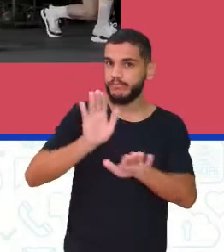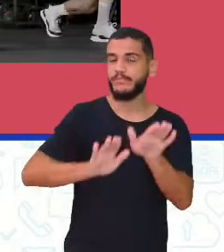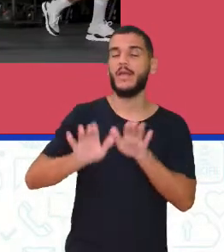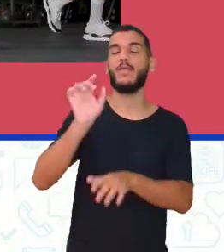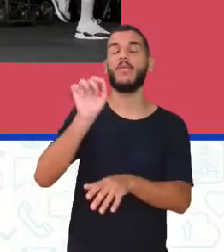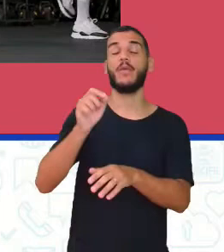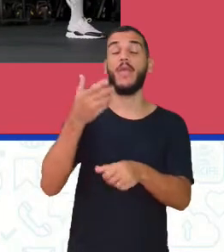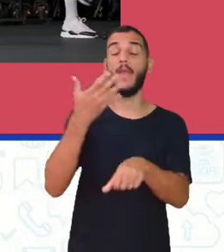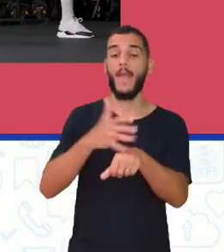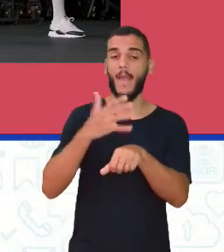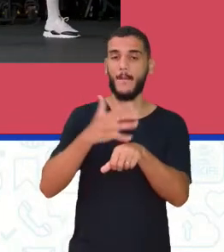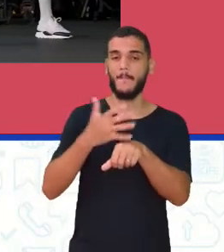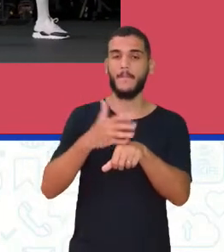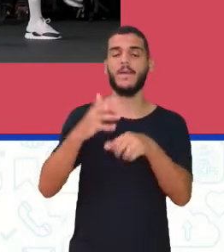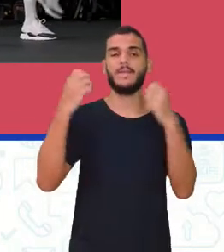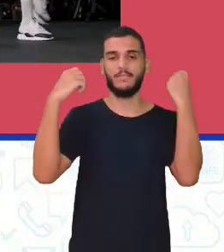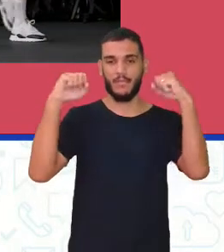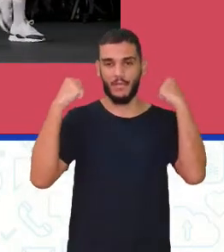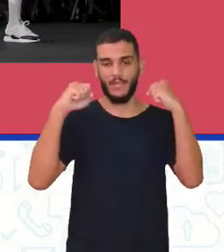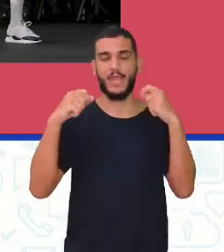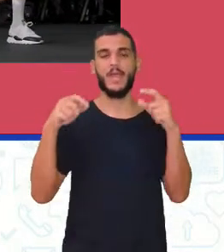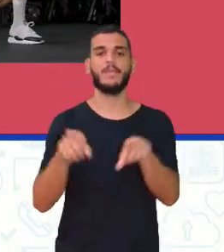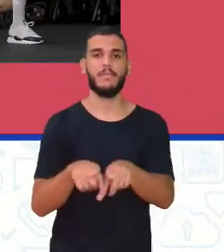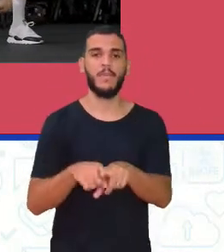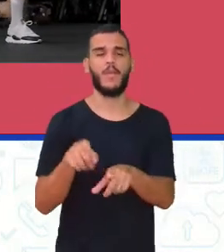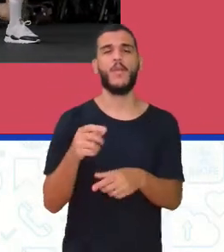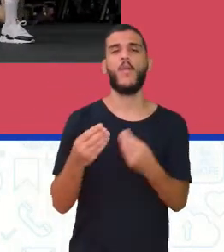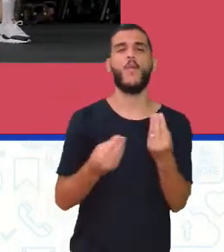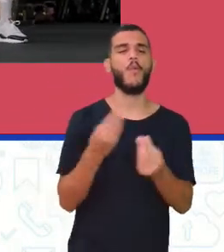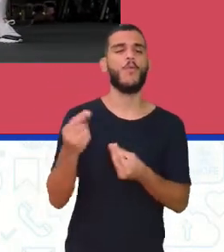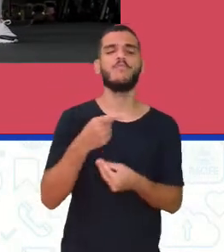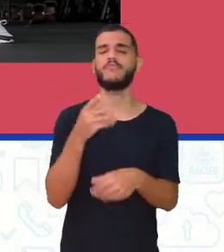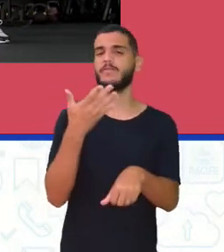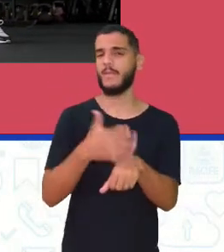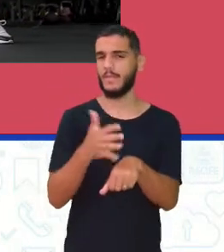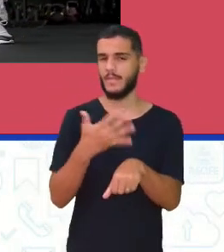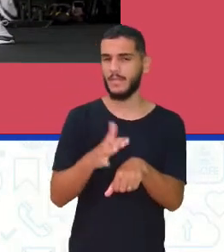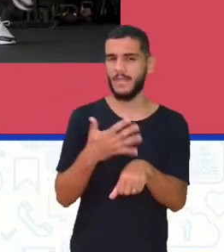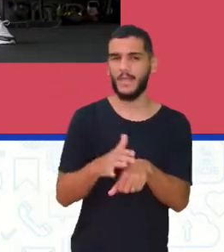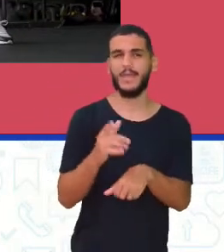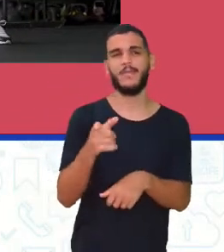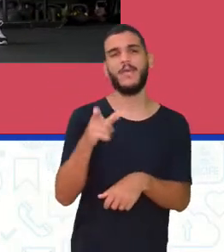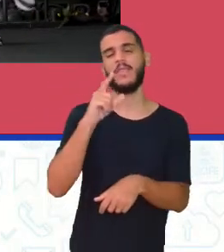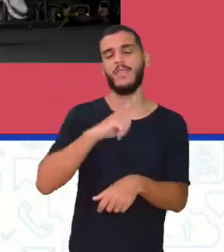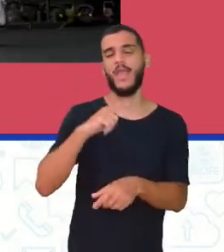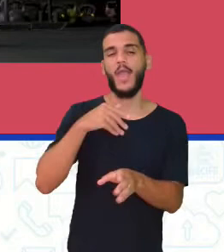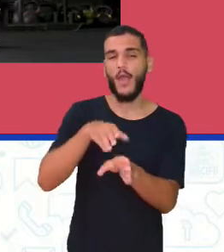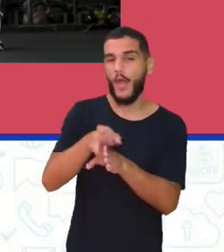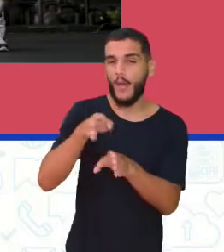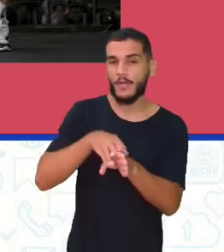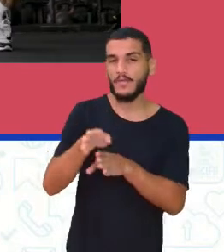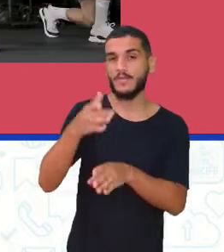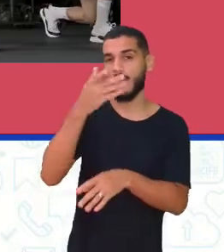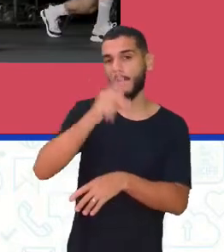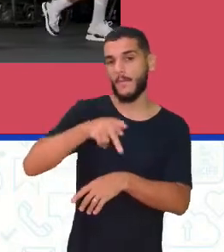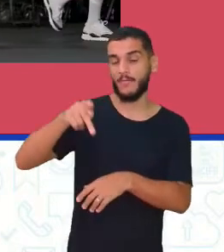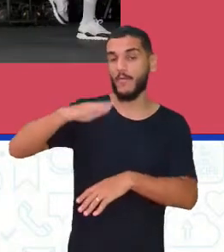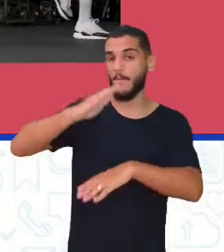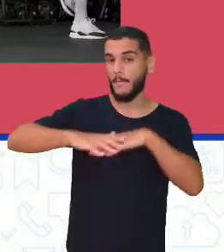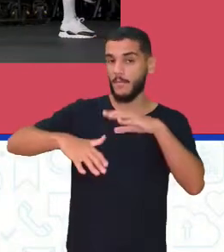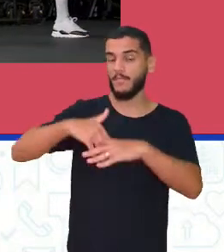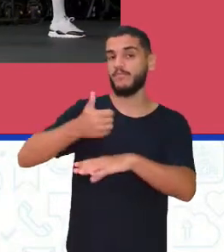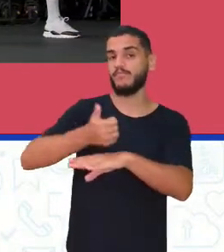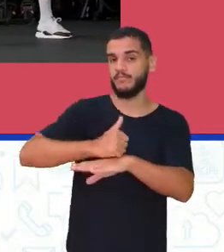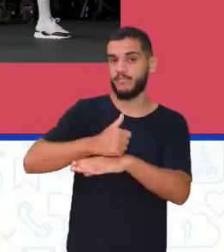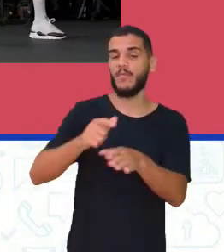né, de atividade física, como é que você está fazendo. Se está sendo orientado pelo seu professor, pergunte ao